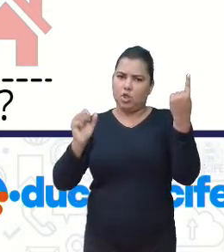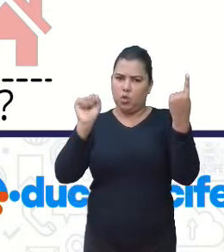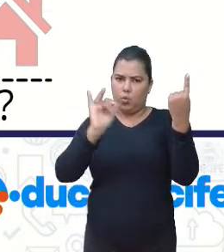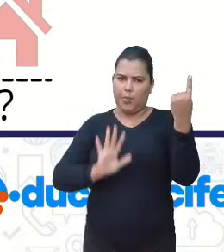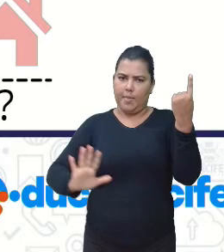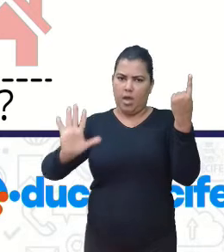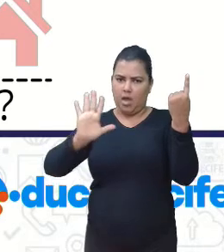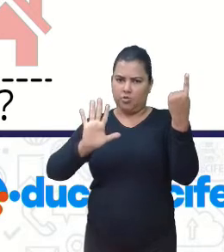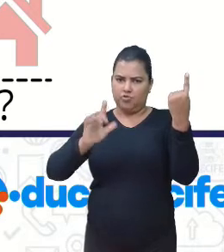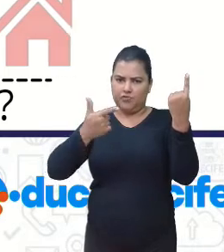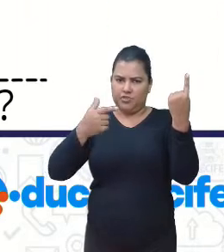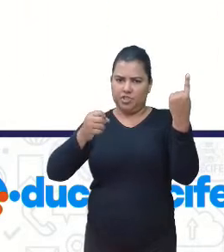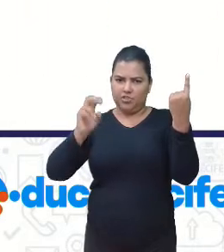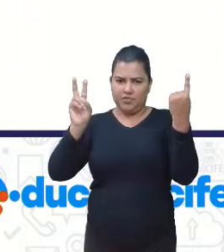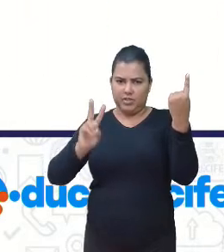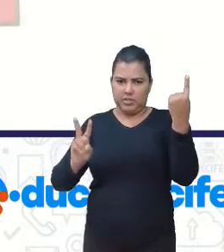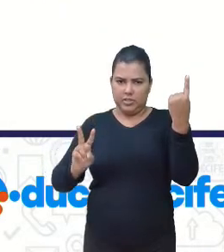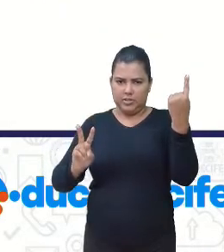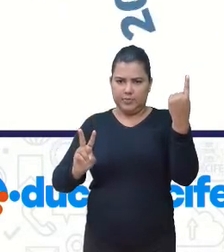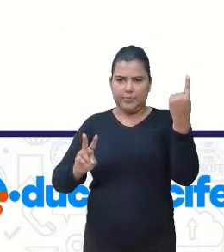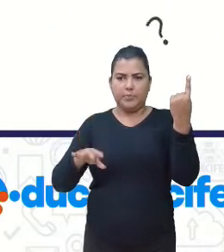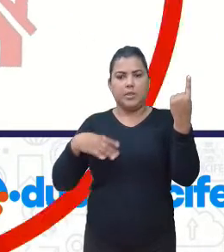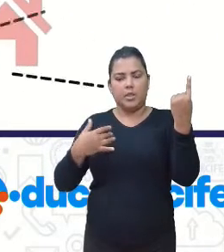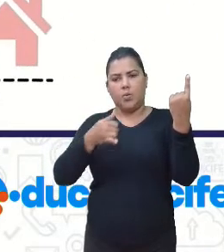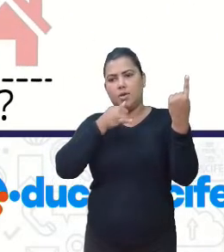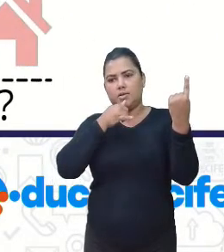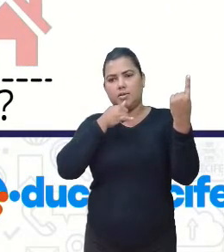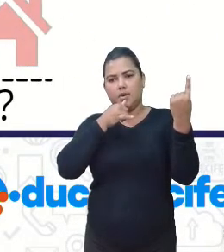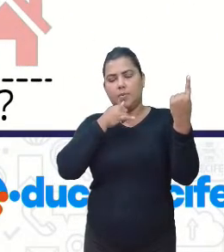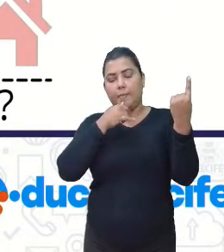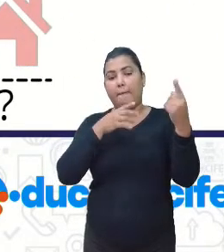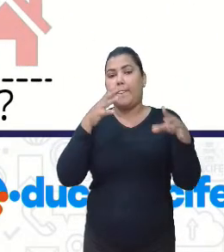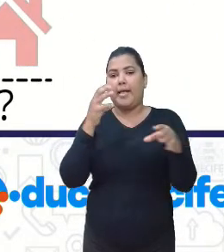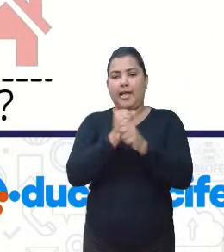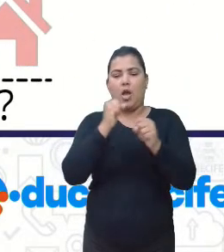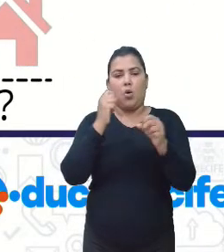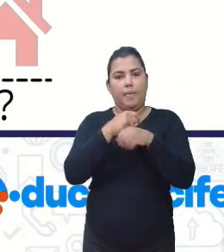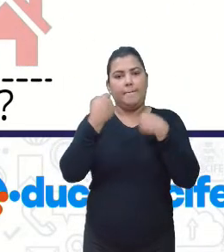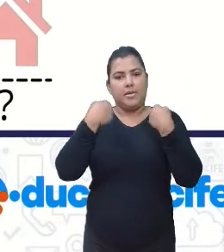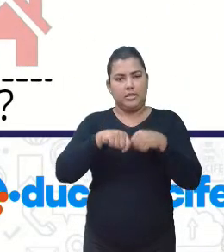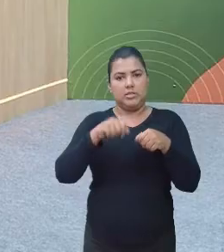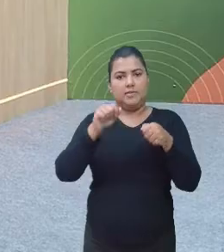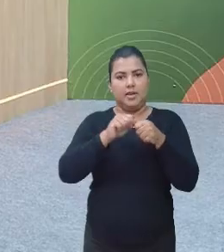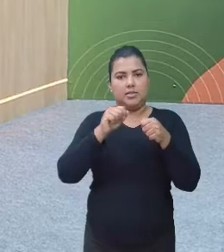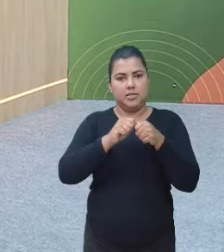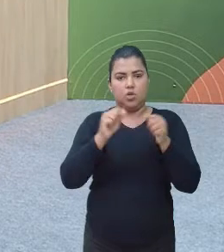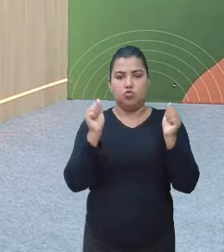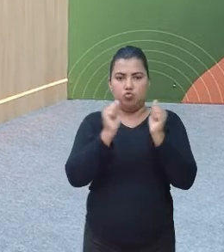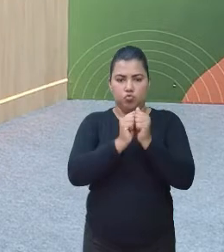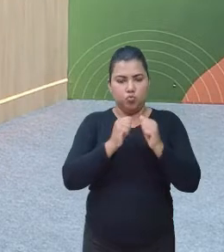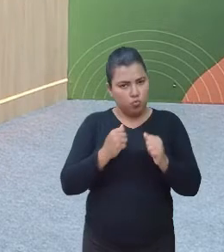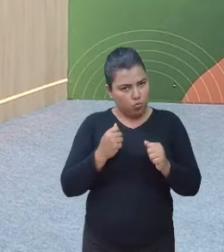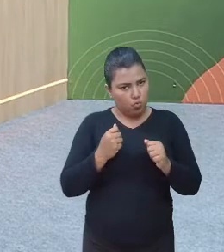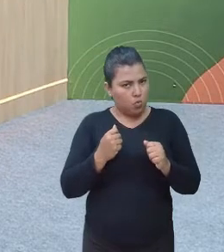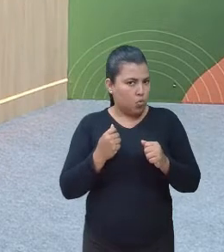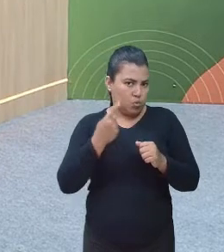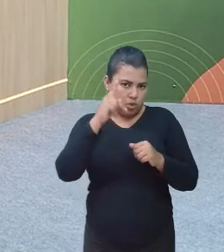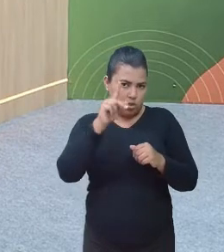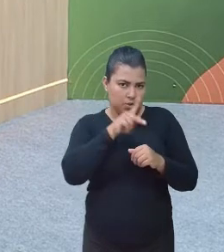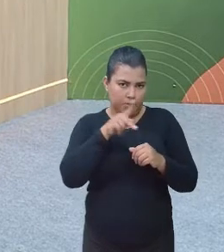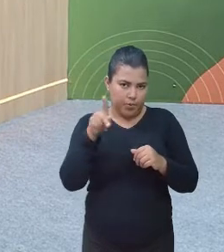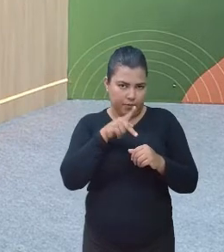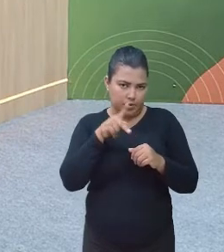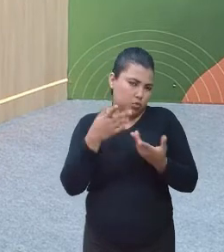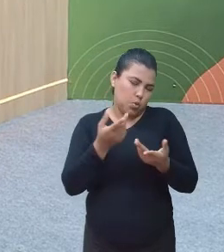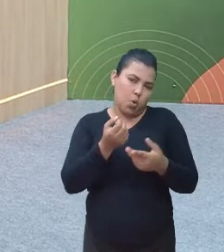figura 20 vezes menor? Então, no caso aí, como eu disse, essa parte de cálculo é interessante você fazer com calma ou conjuntamente com